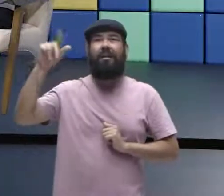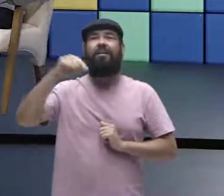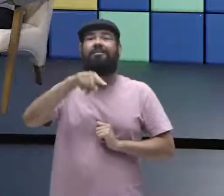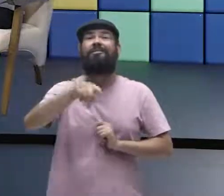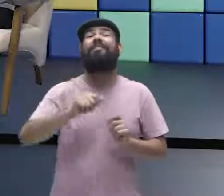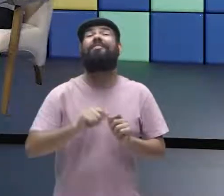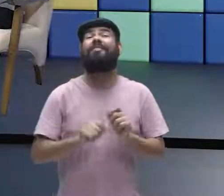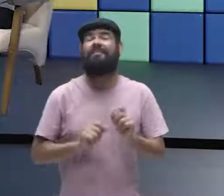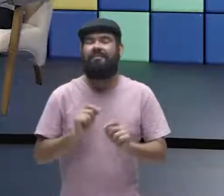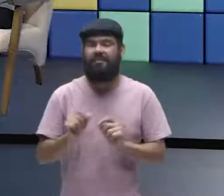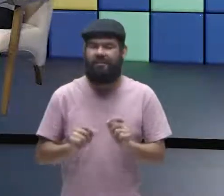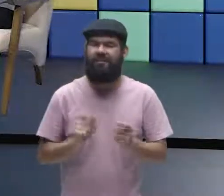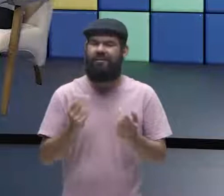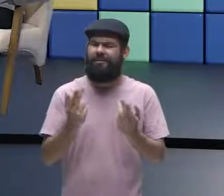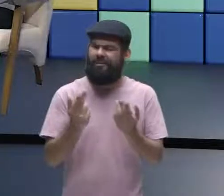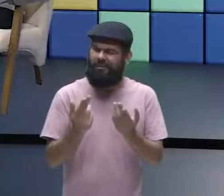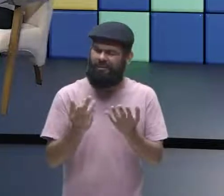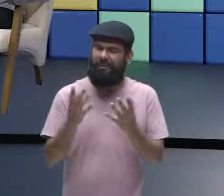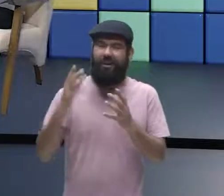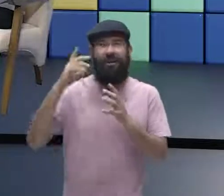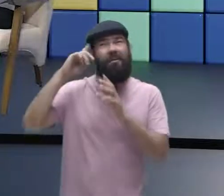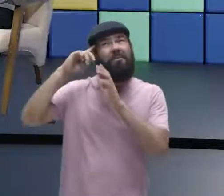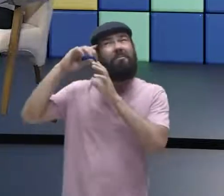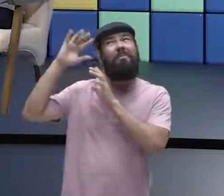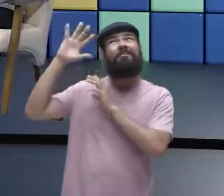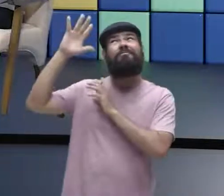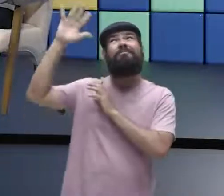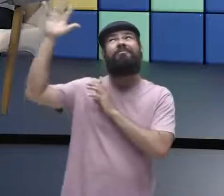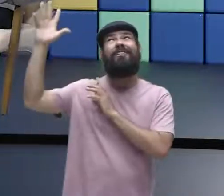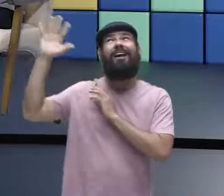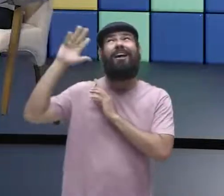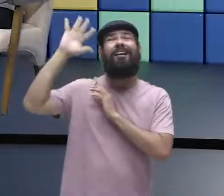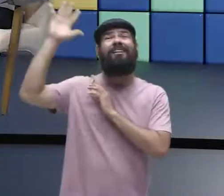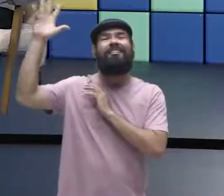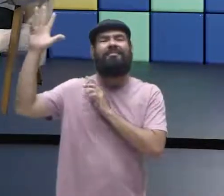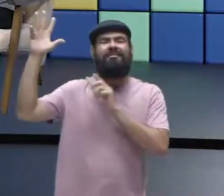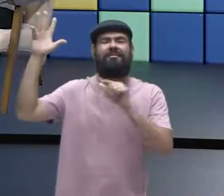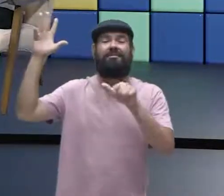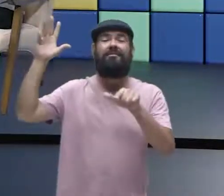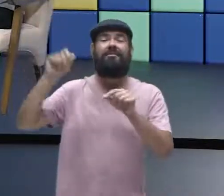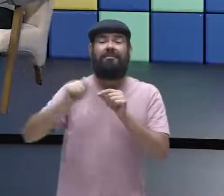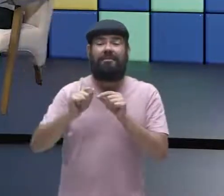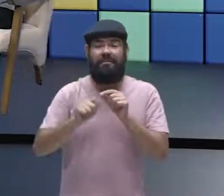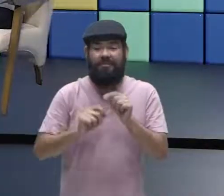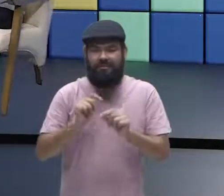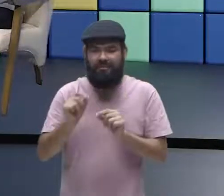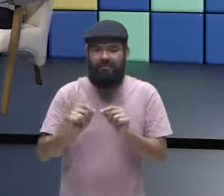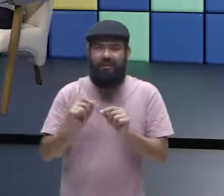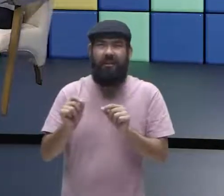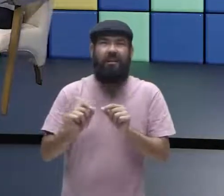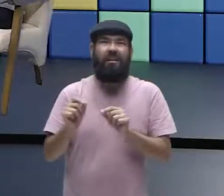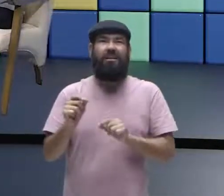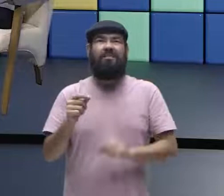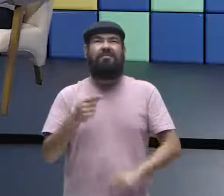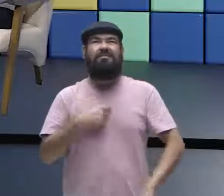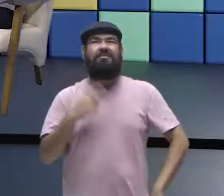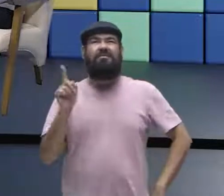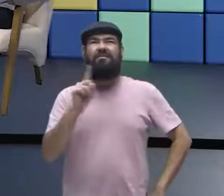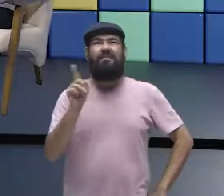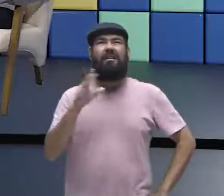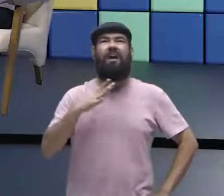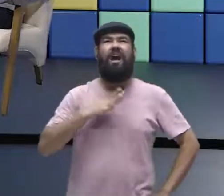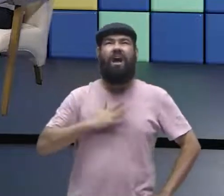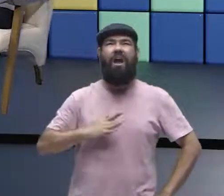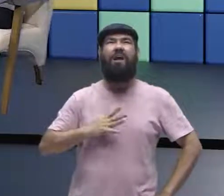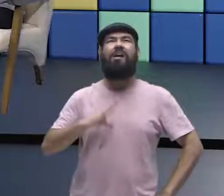quê? É como se fosse uma nuvenzinha que está pairando ali no ar. Aí você vai o quê? Não, você vai dizer para você mesmo, calma, eu estou